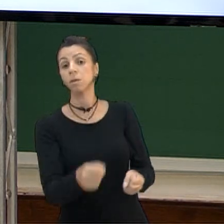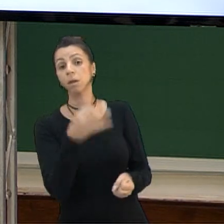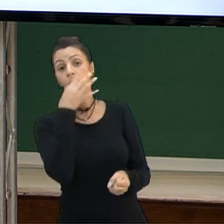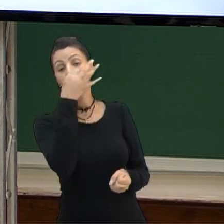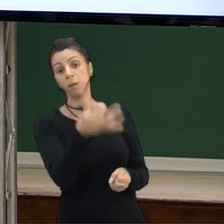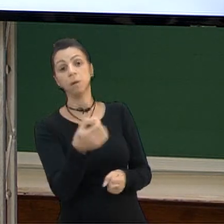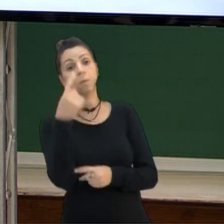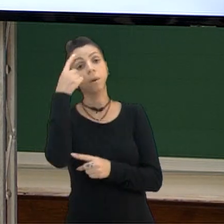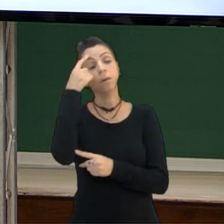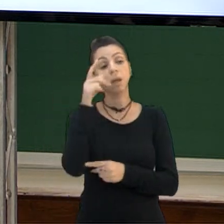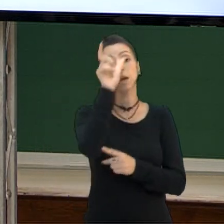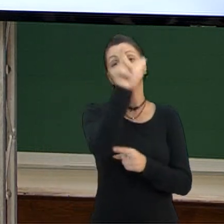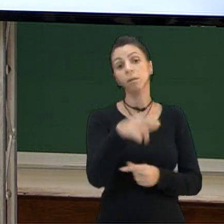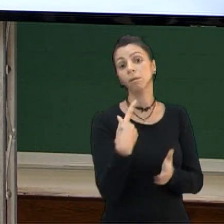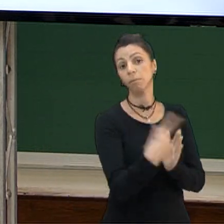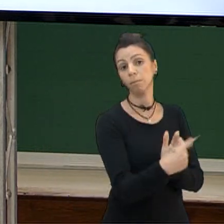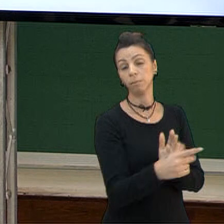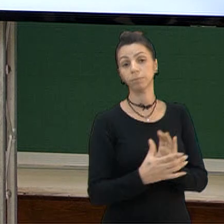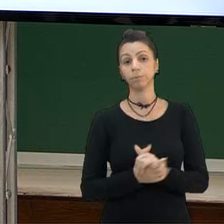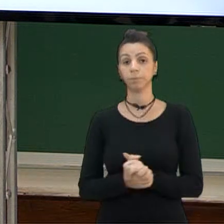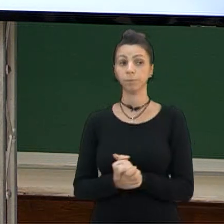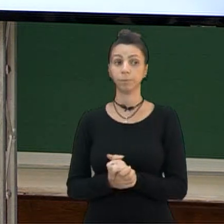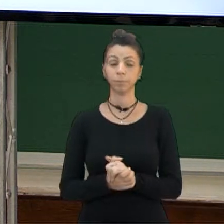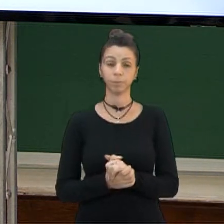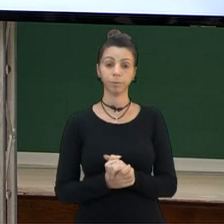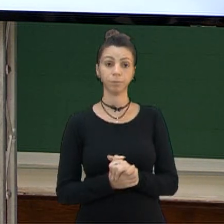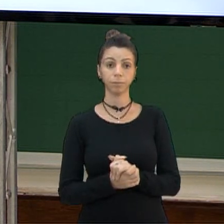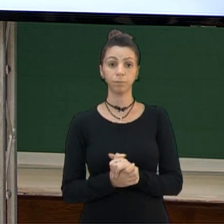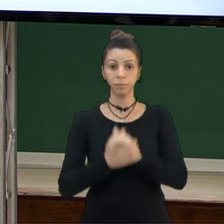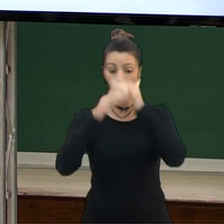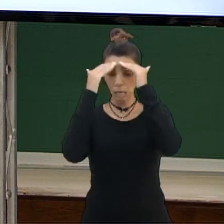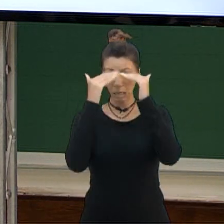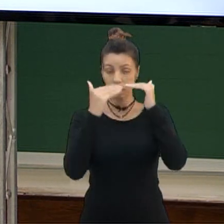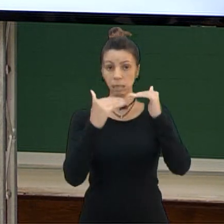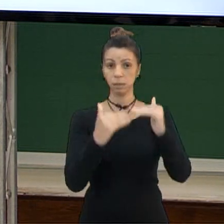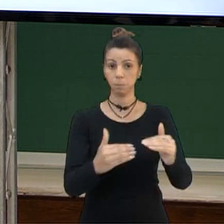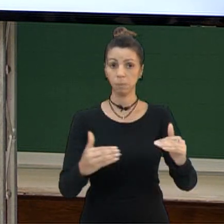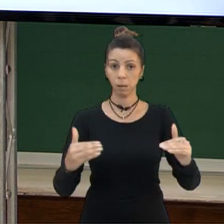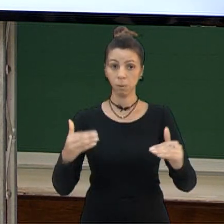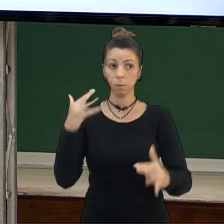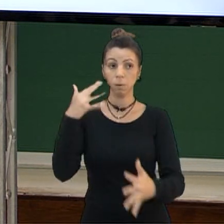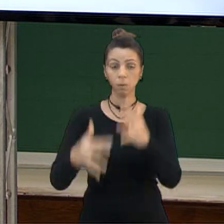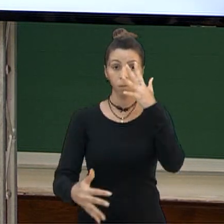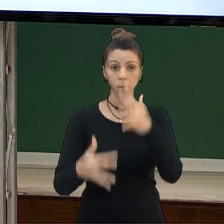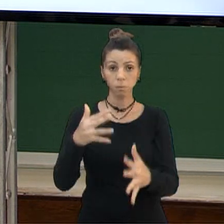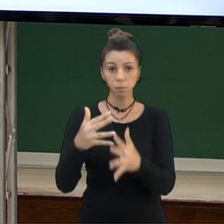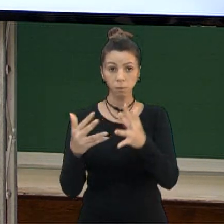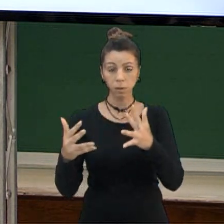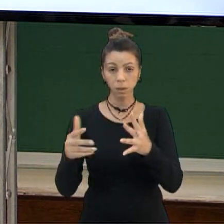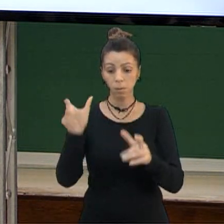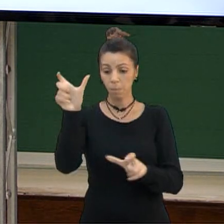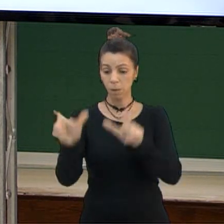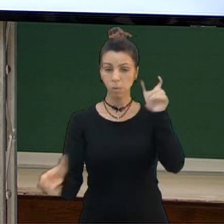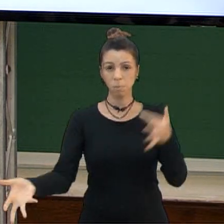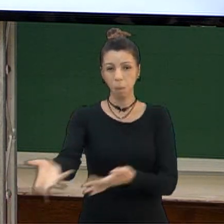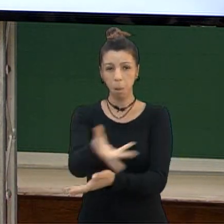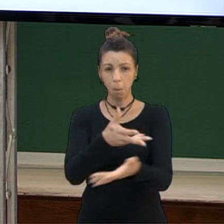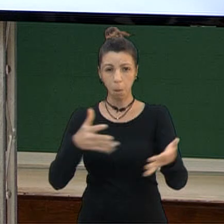certo? Letra C. Tanto respeito quanto conflito entre as pessoas.